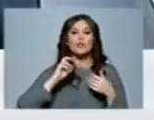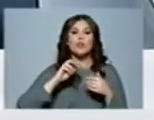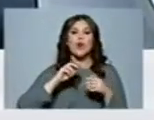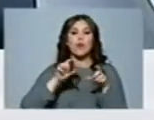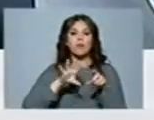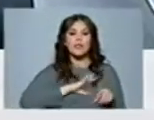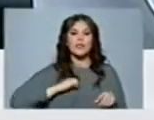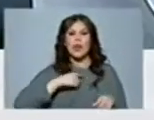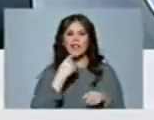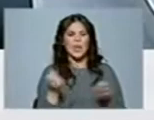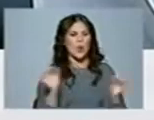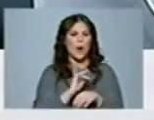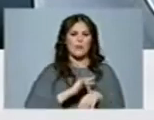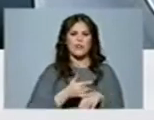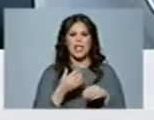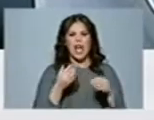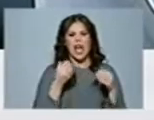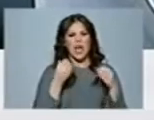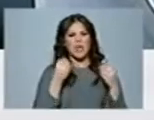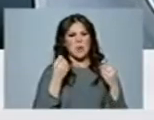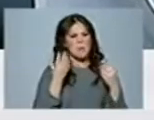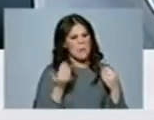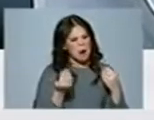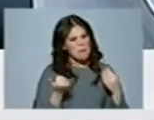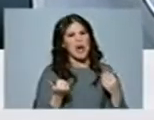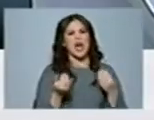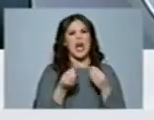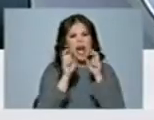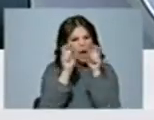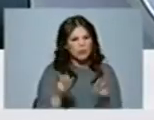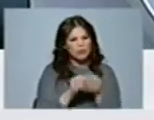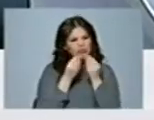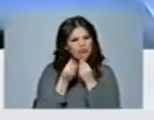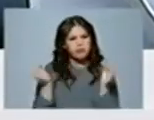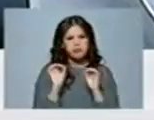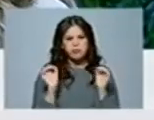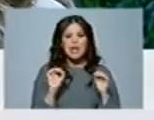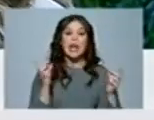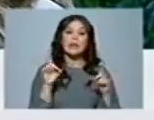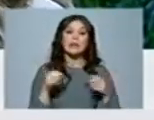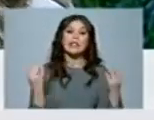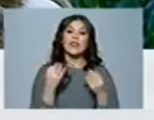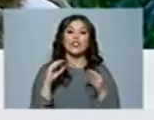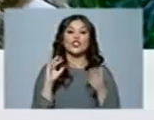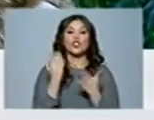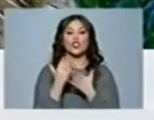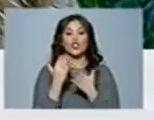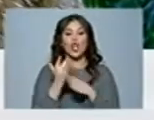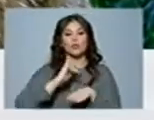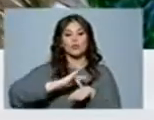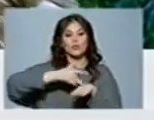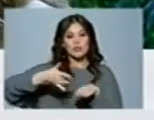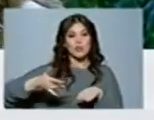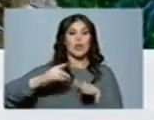têm profissionais suficientes, não é? Suficientes. Ou qualificados para, não é? De facto, as escolas profissionais,